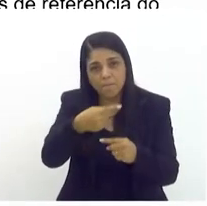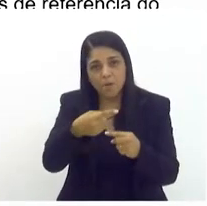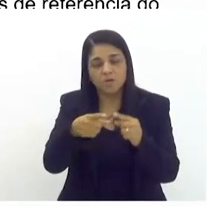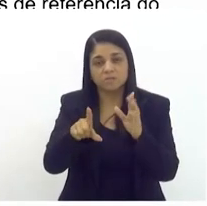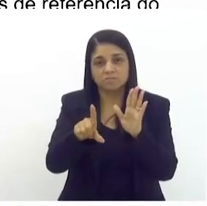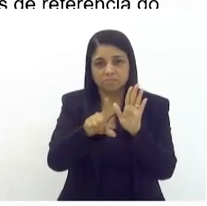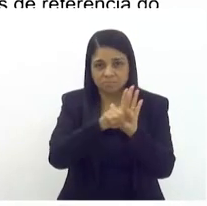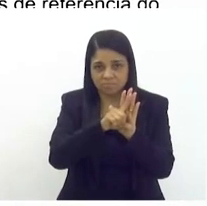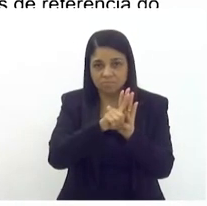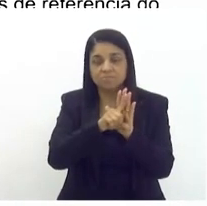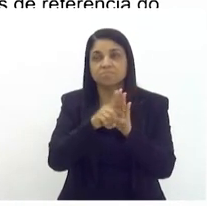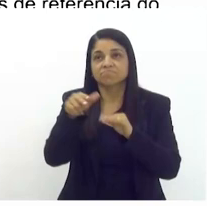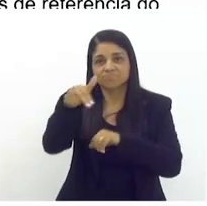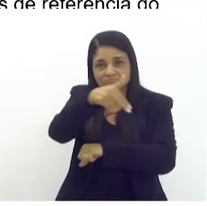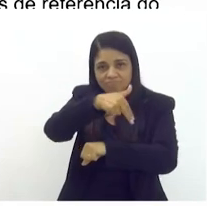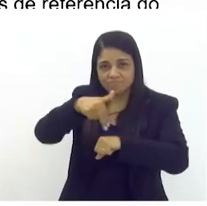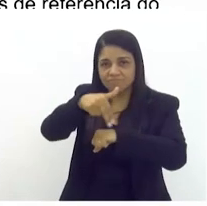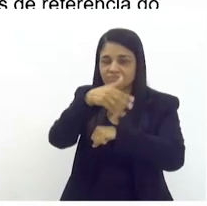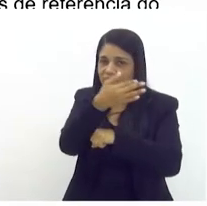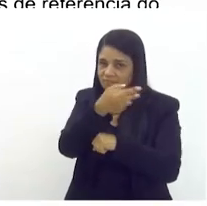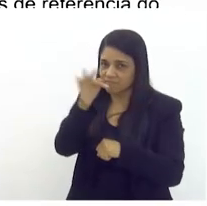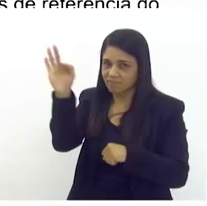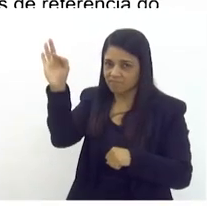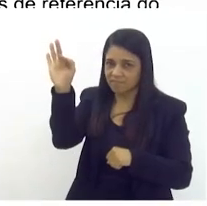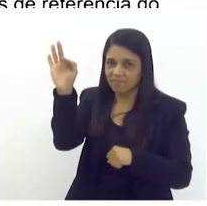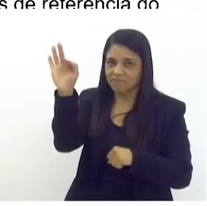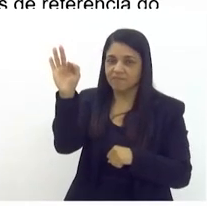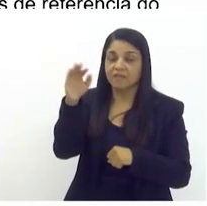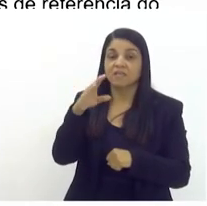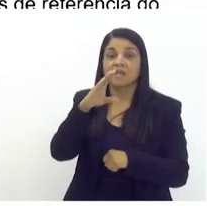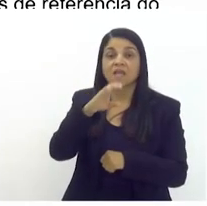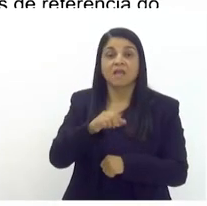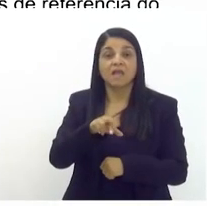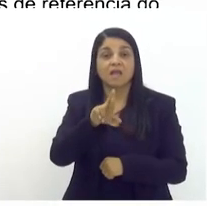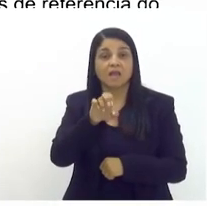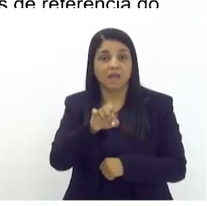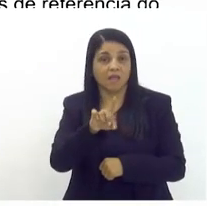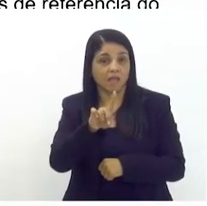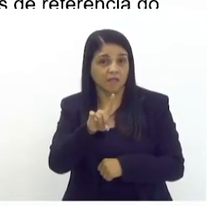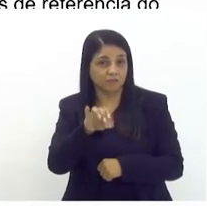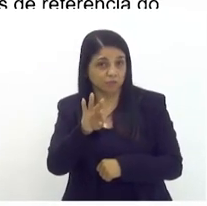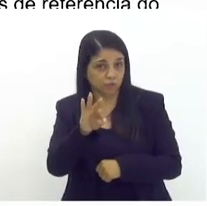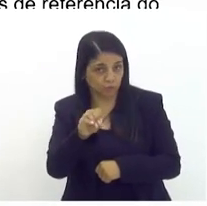pelos entes federativos desses saltos menores